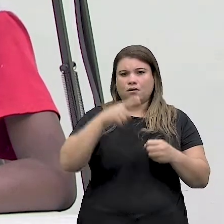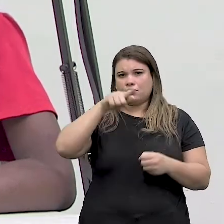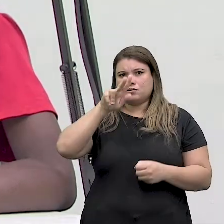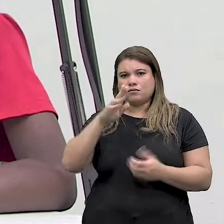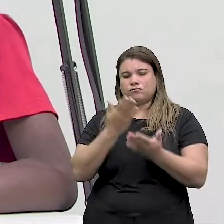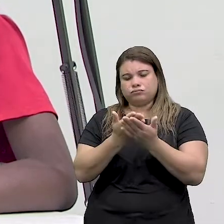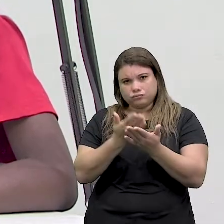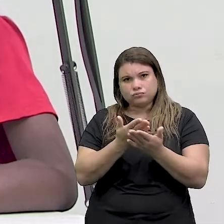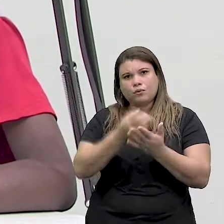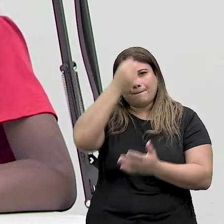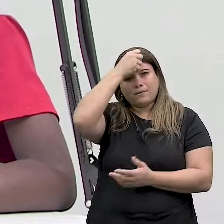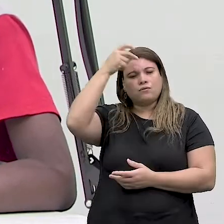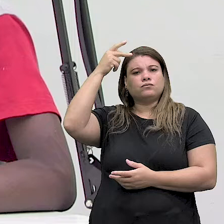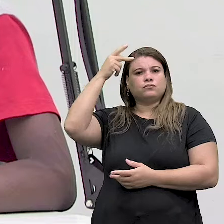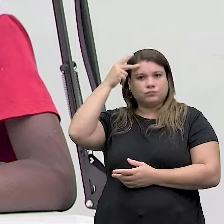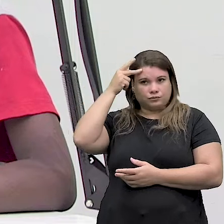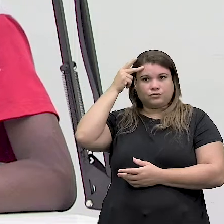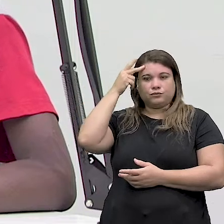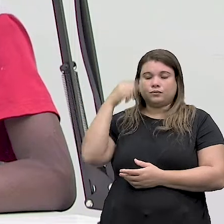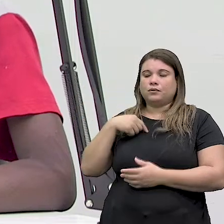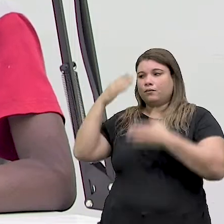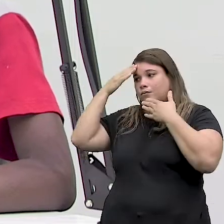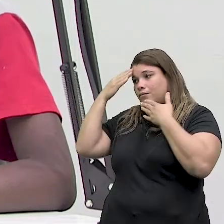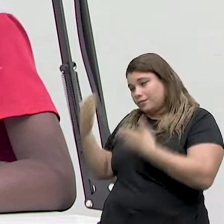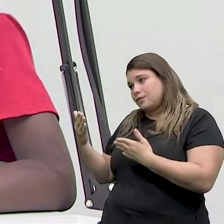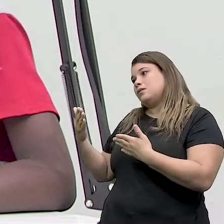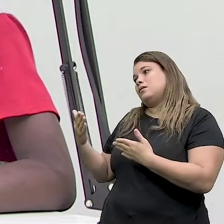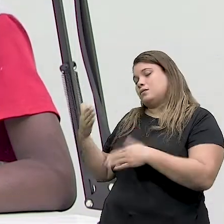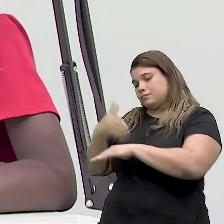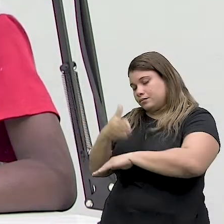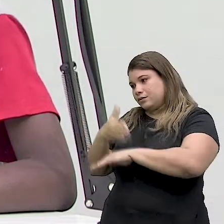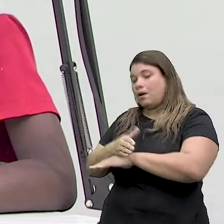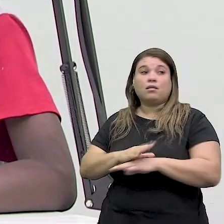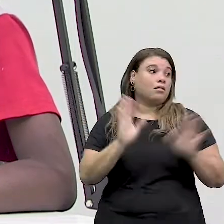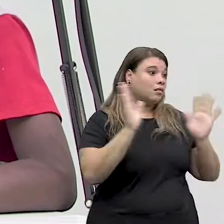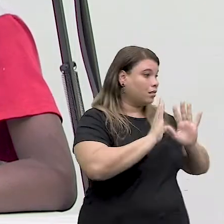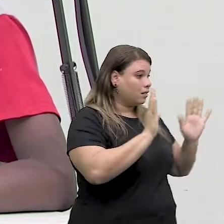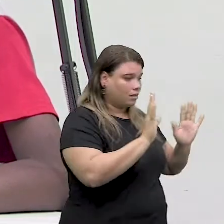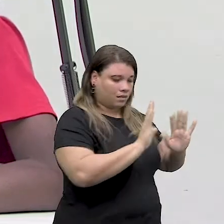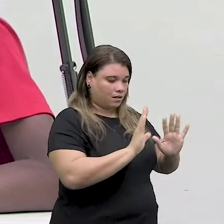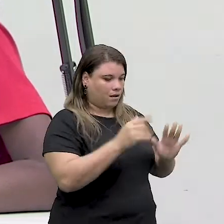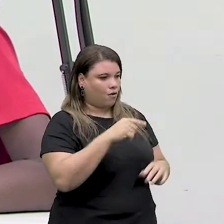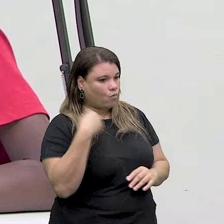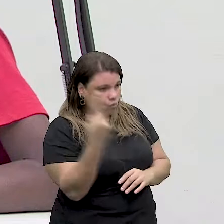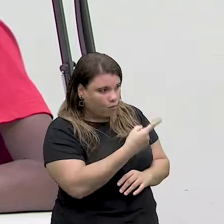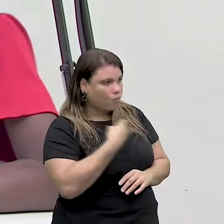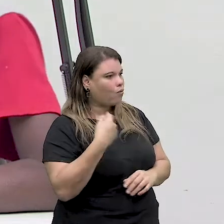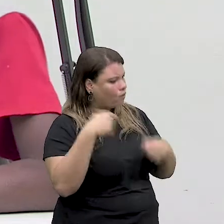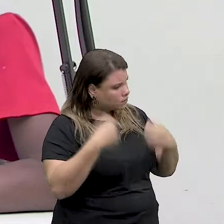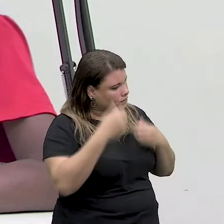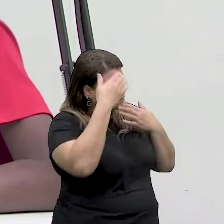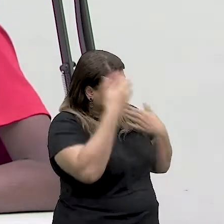Pode Obrigada. Nós que vamos agradecer por você permitir que a gente sente aqui, tá, Para mim Rian? é uma honra estar aqui